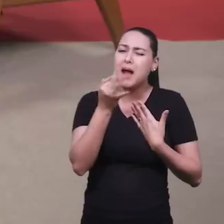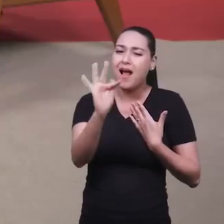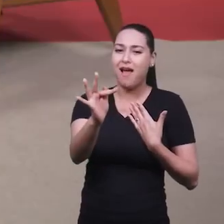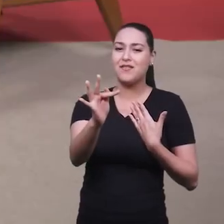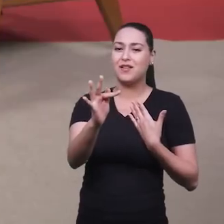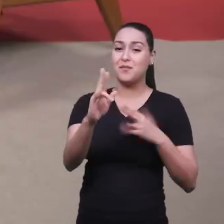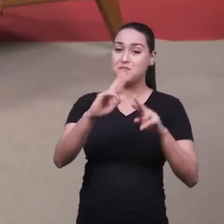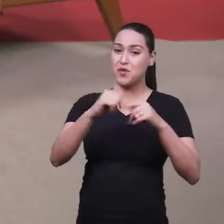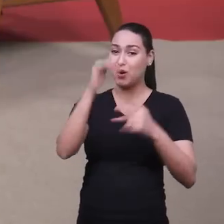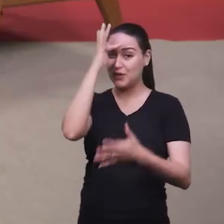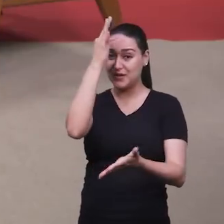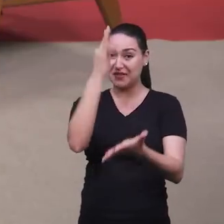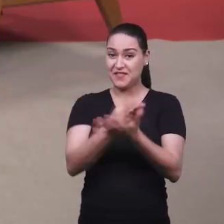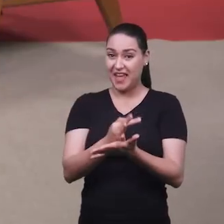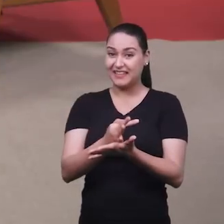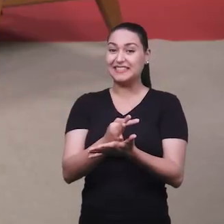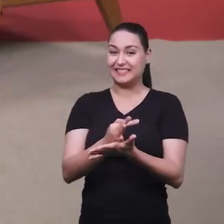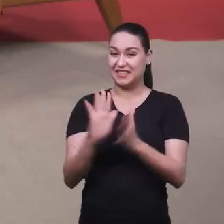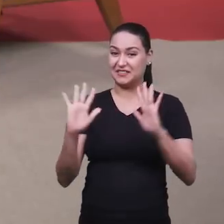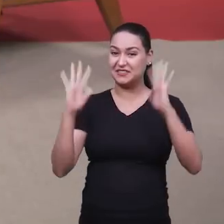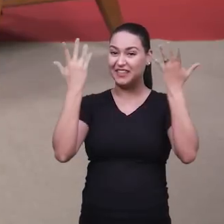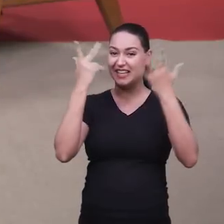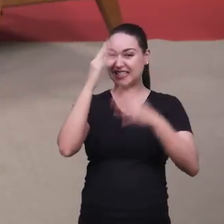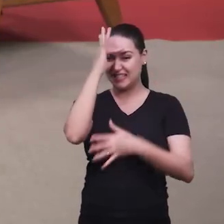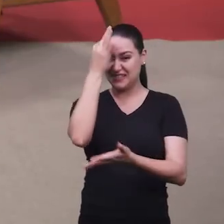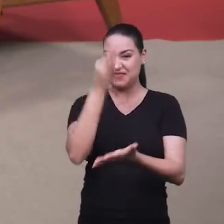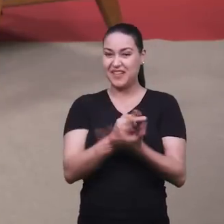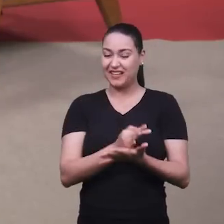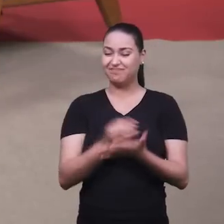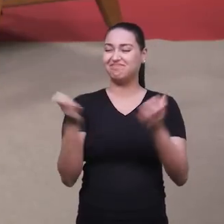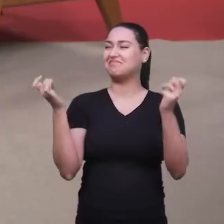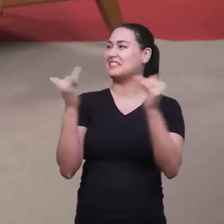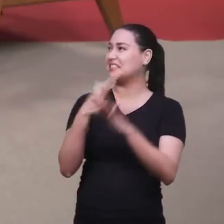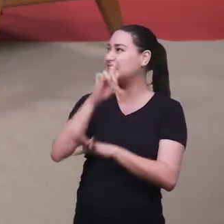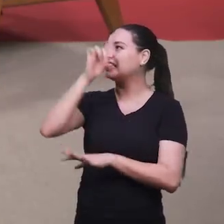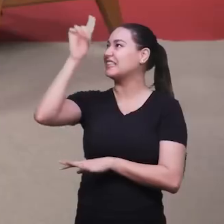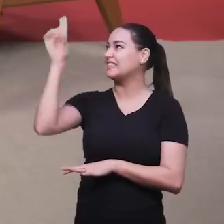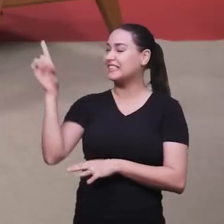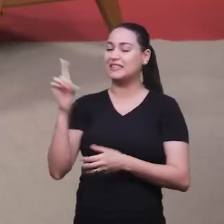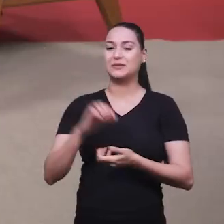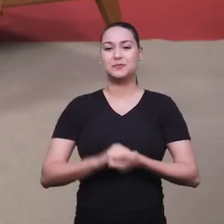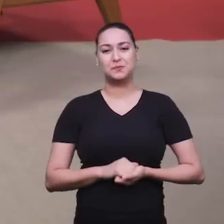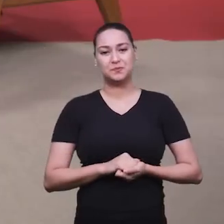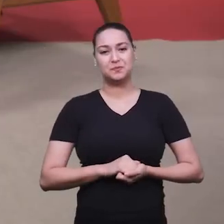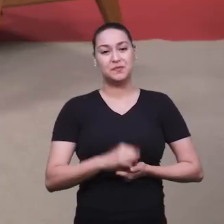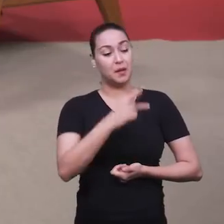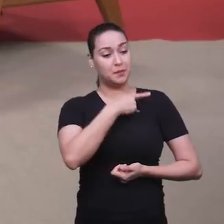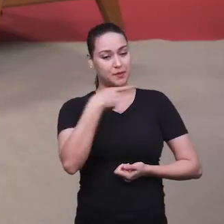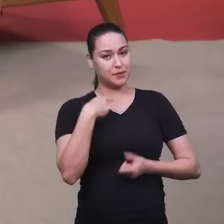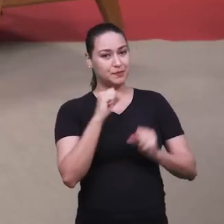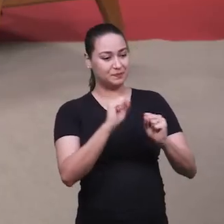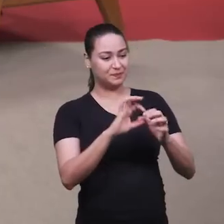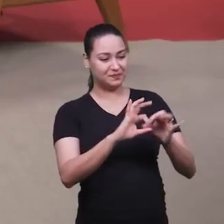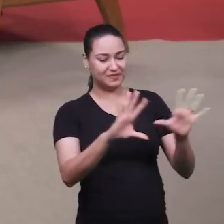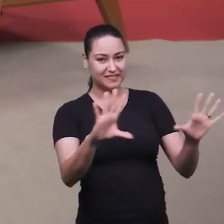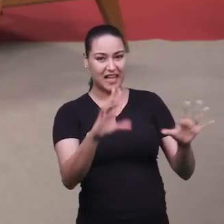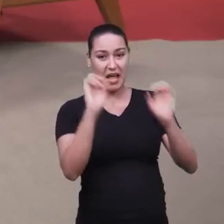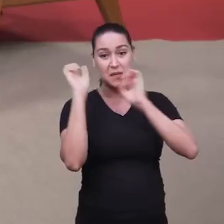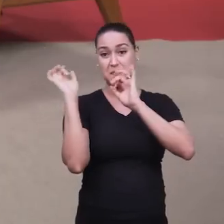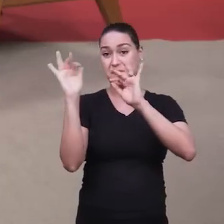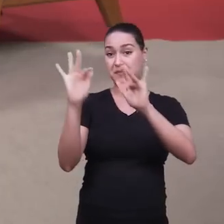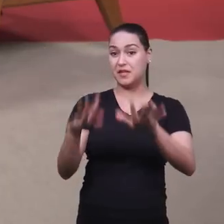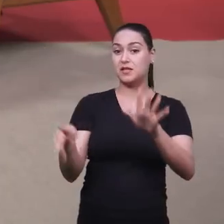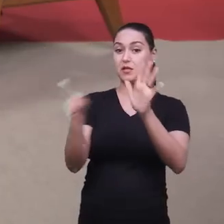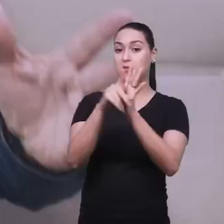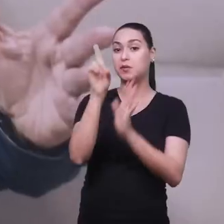por alguma coisa que em breve, Amém. né, Pela fé. pela fé, é a Glórias festa da a fé. Deus. É. Louvado seja o nome do Senhor. Daniel, a